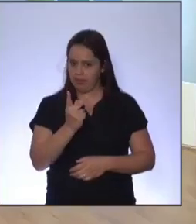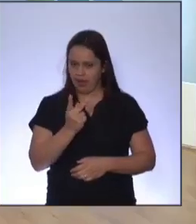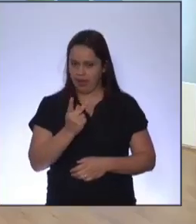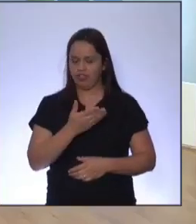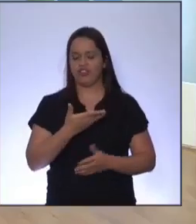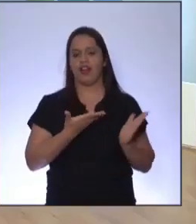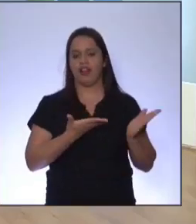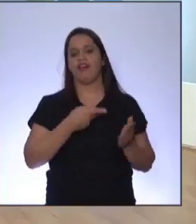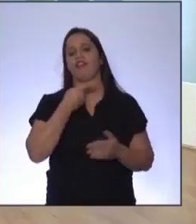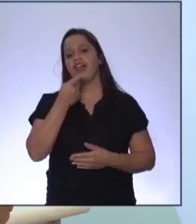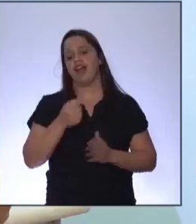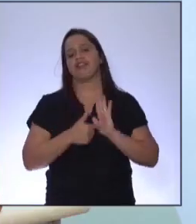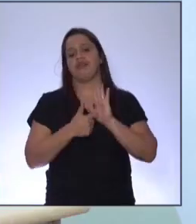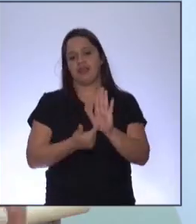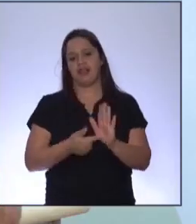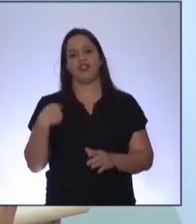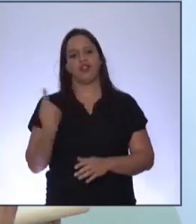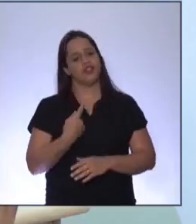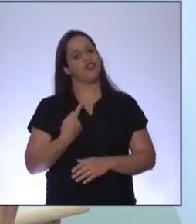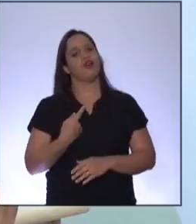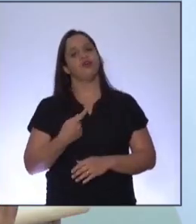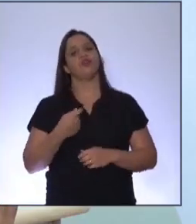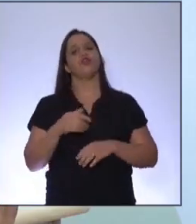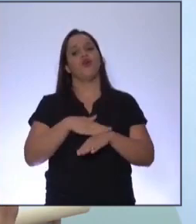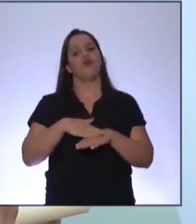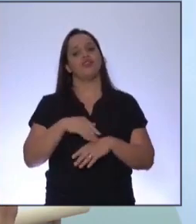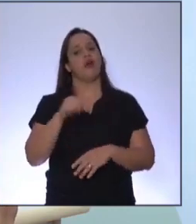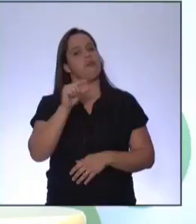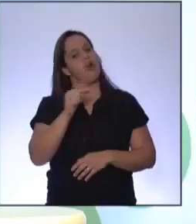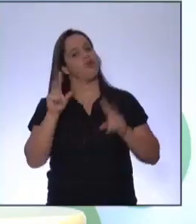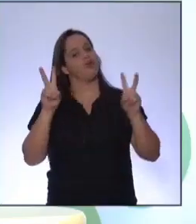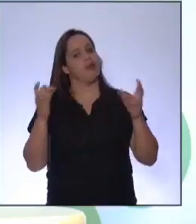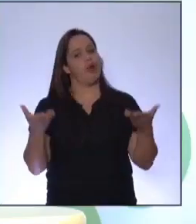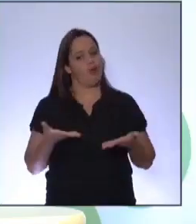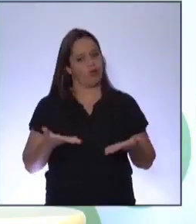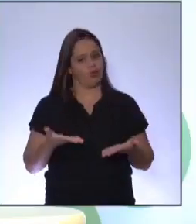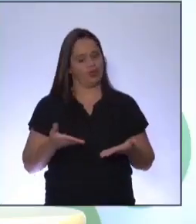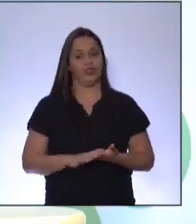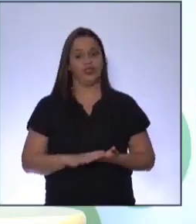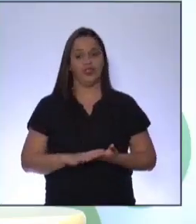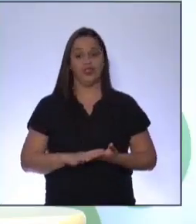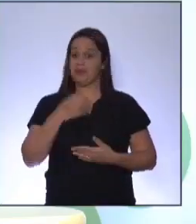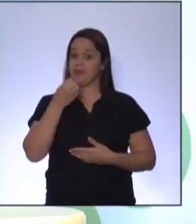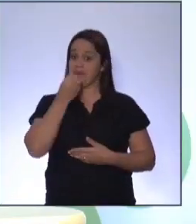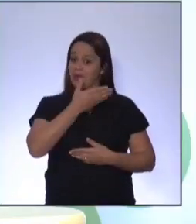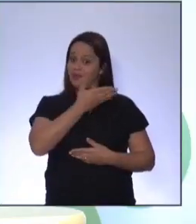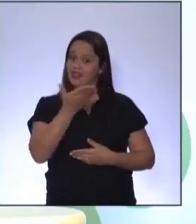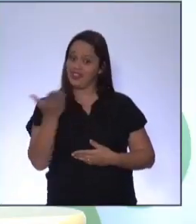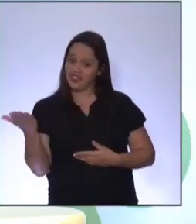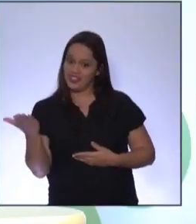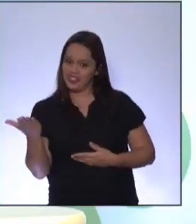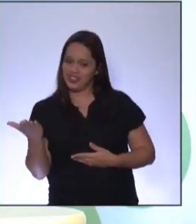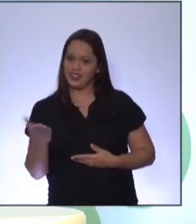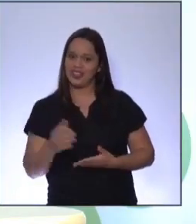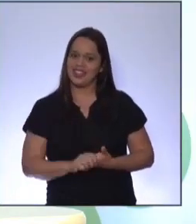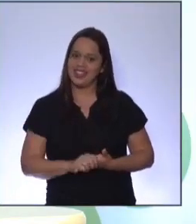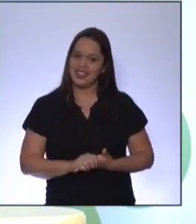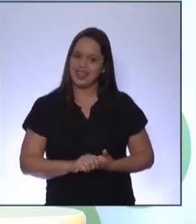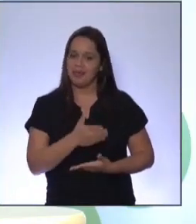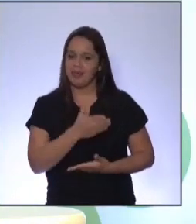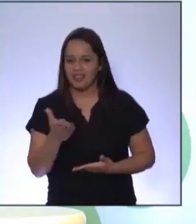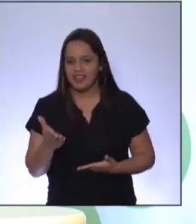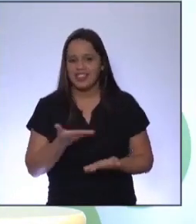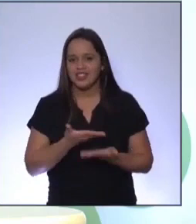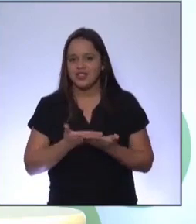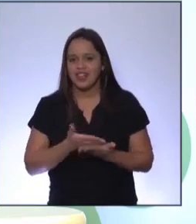a gente vai falar já um pouquinho sobre o que vai rolar na aula de hoje. Olá, bom dia a todas e todos, né, estudantes